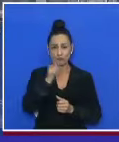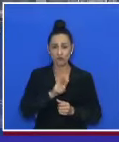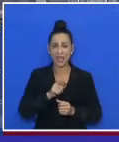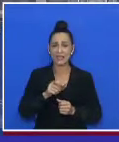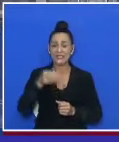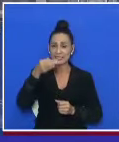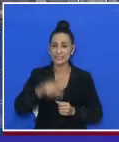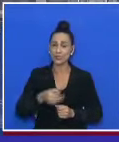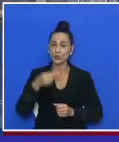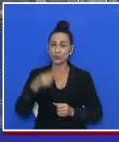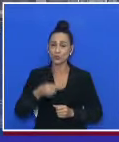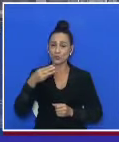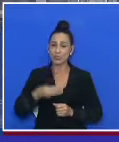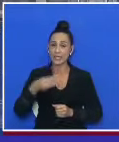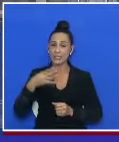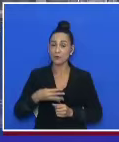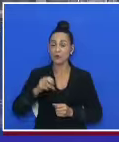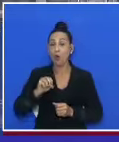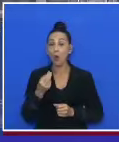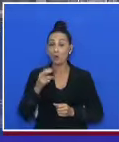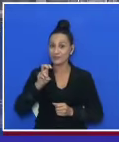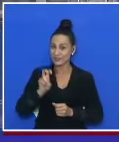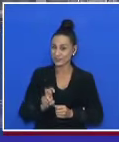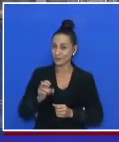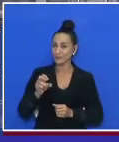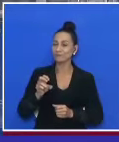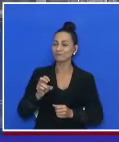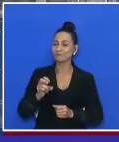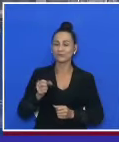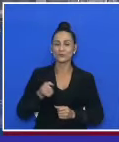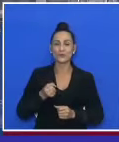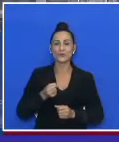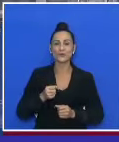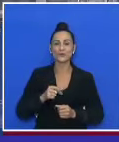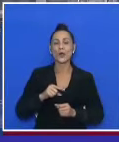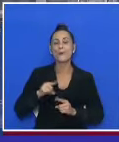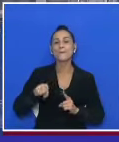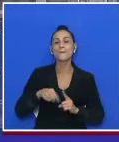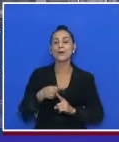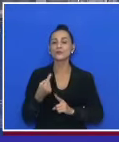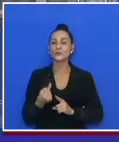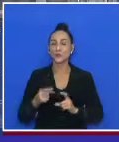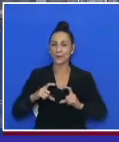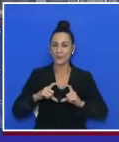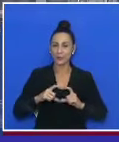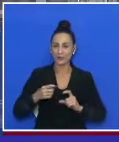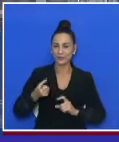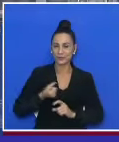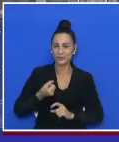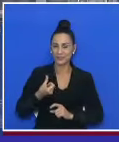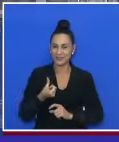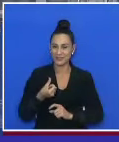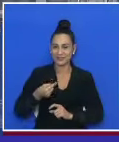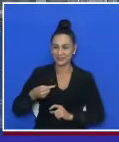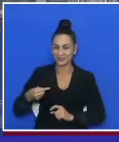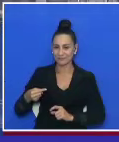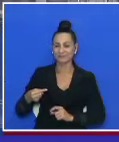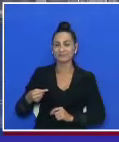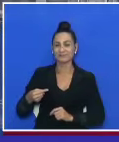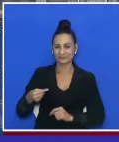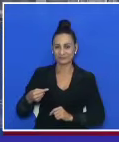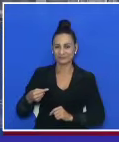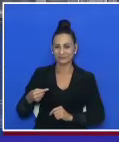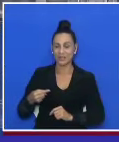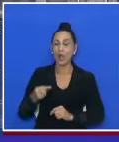prêmios acertando 2, 3, 4 ou 5 números. Vem chegando mais uma bola, 61, bola